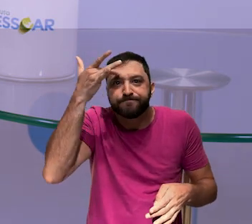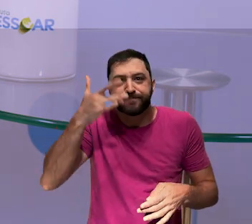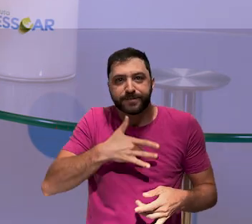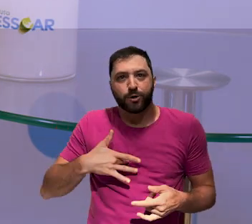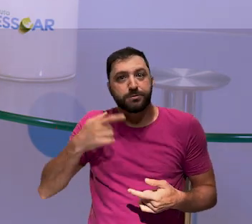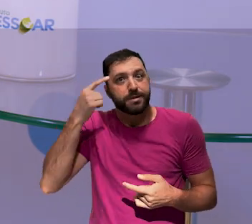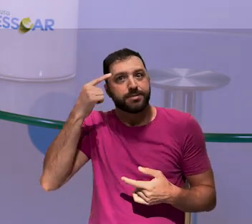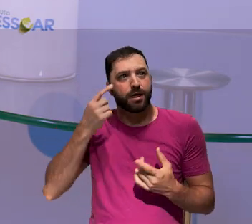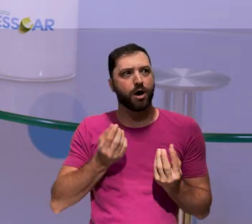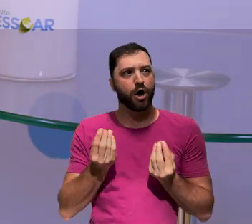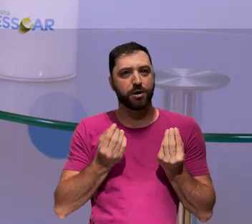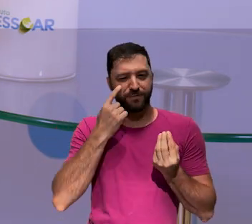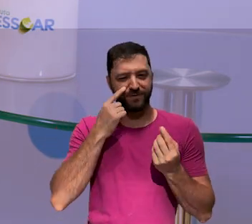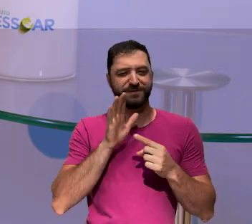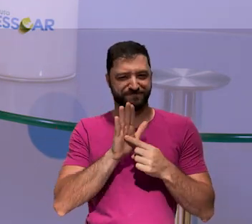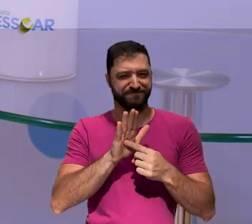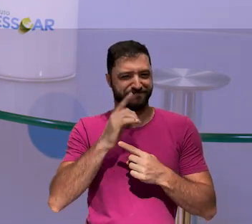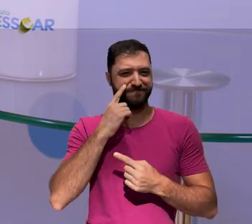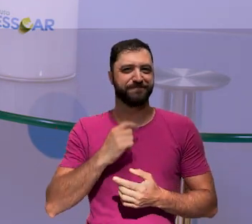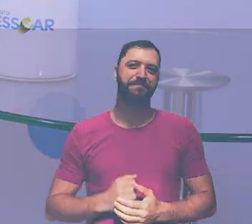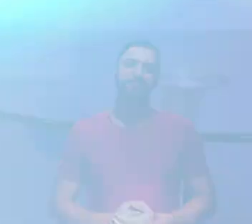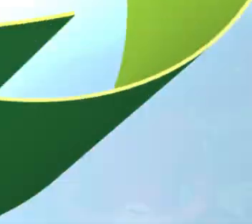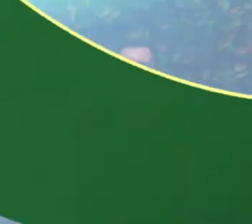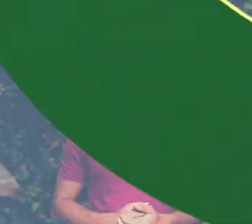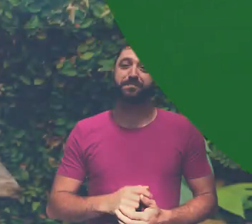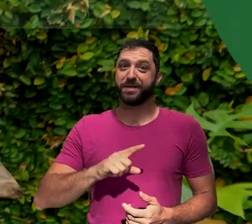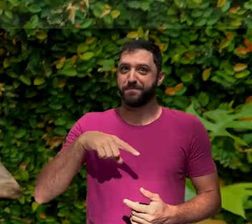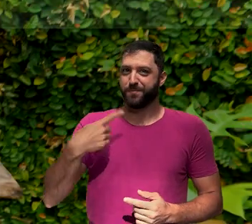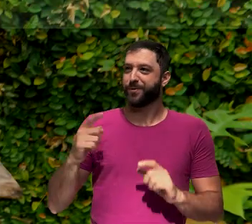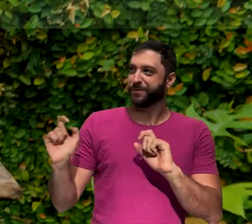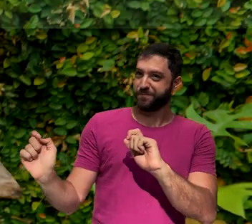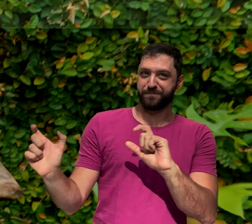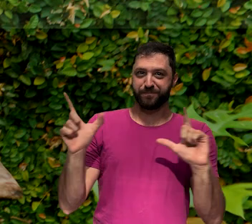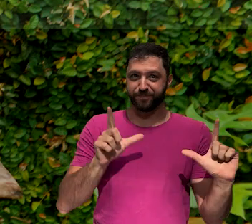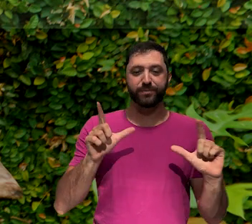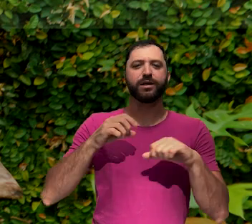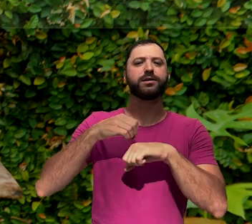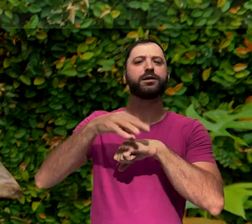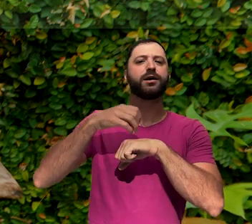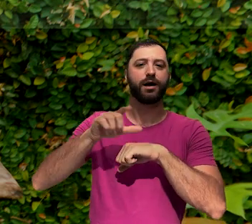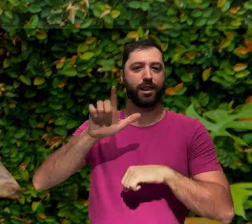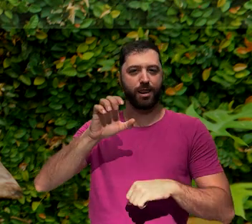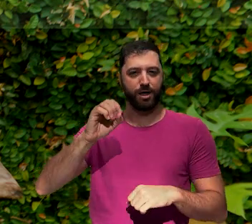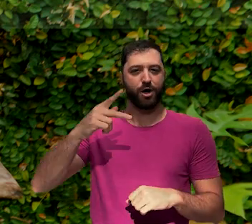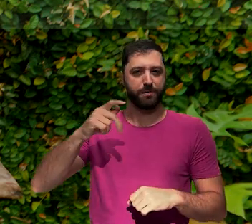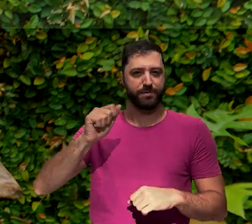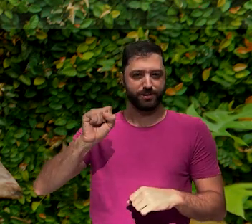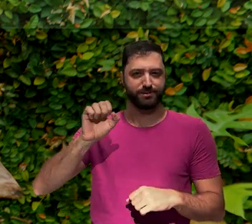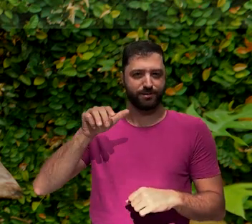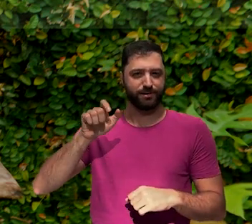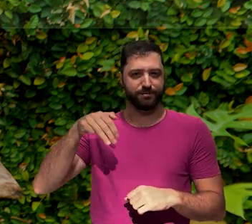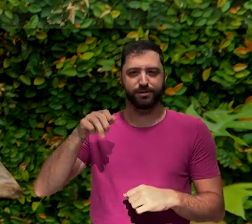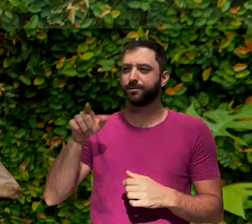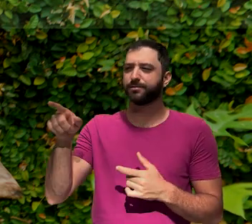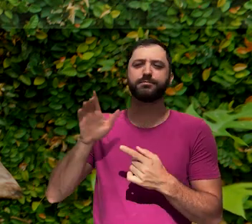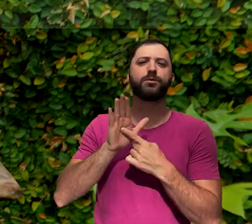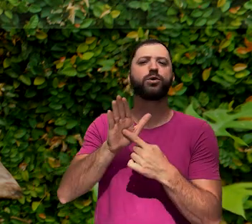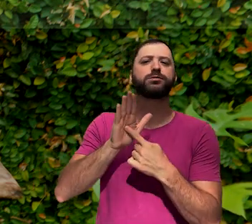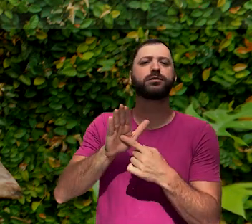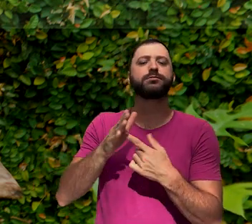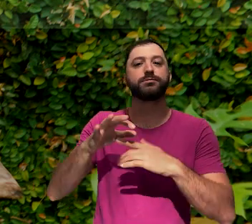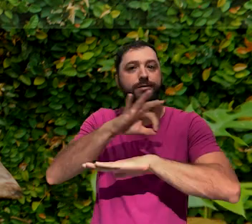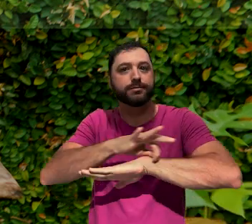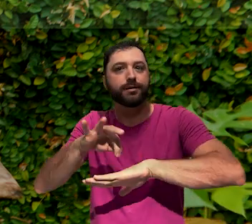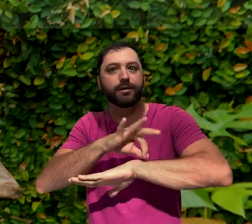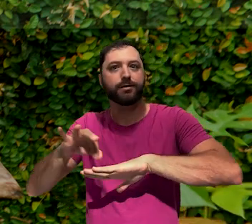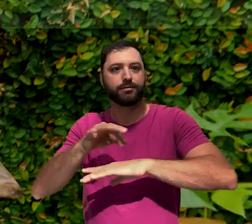saúde mental. Muito interessante, viu? Já no Descomplica Ressoar, Mel Paes Leme, arquiteta,